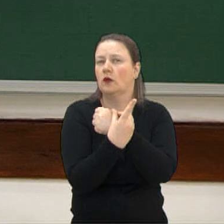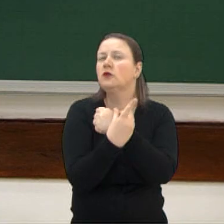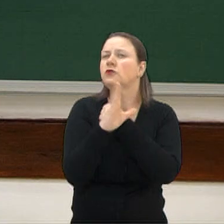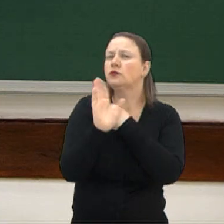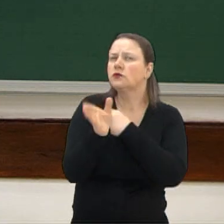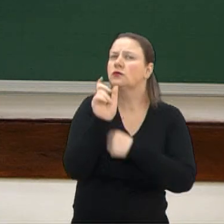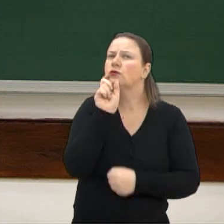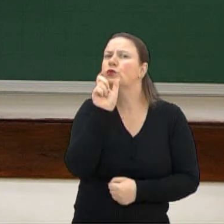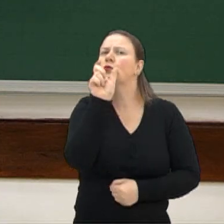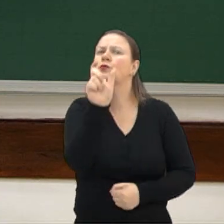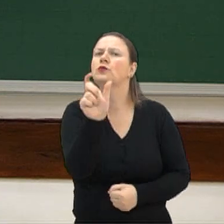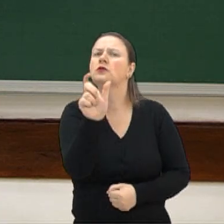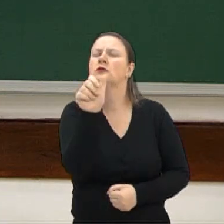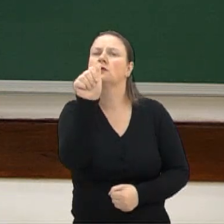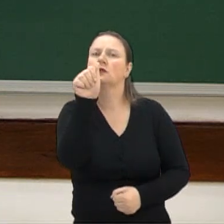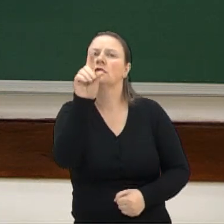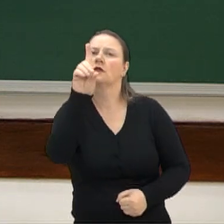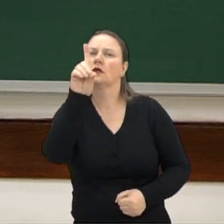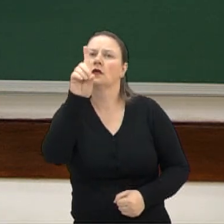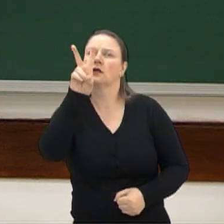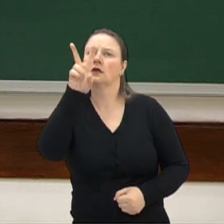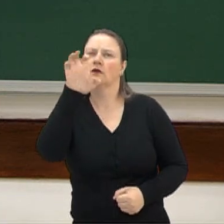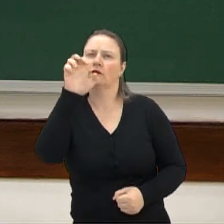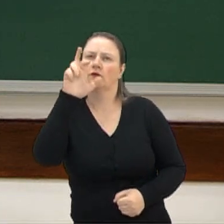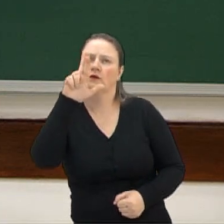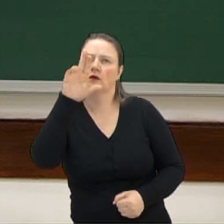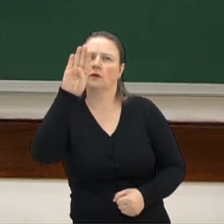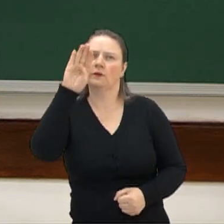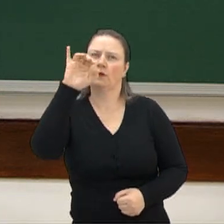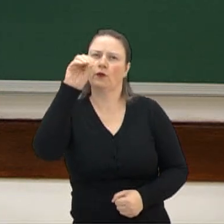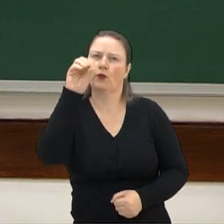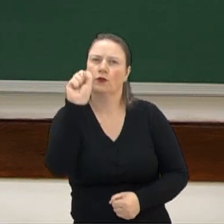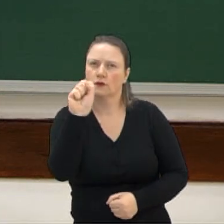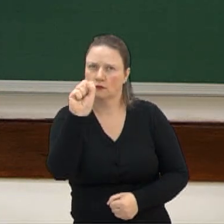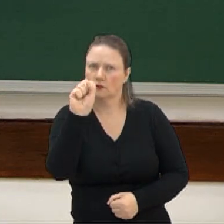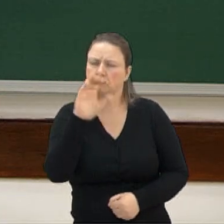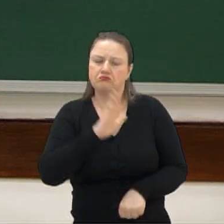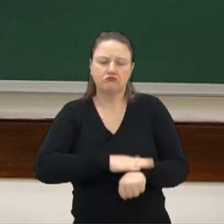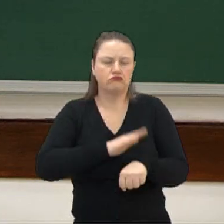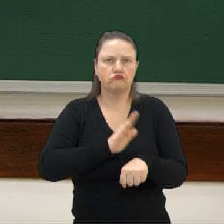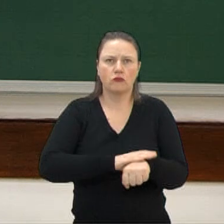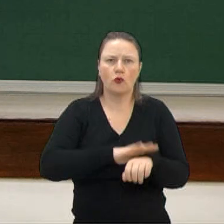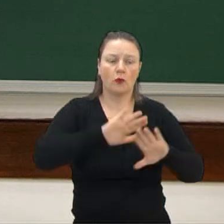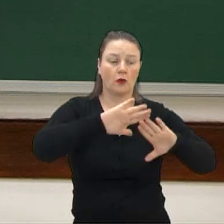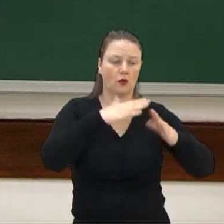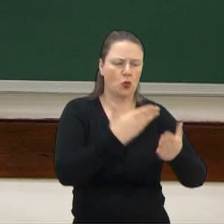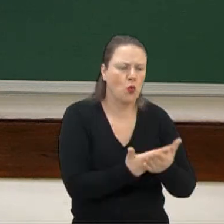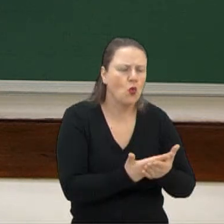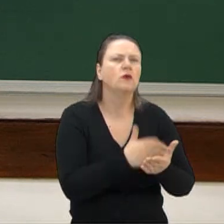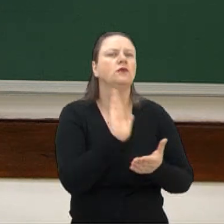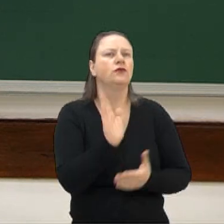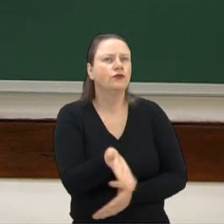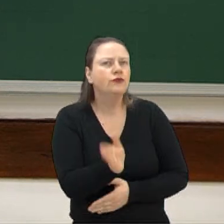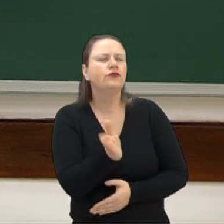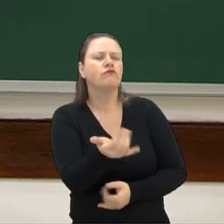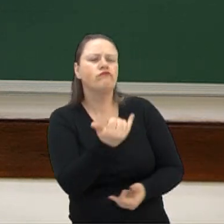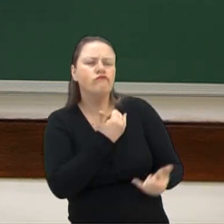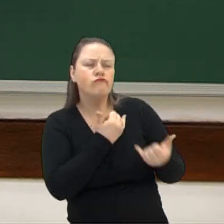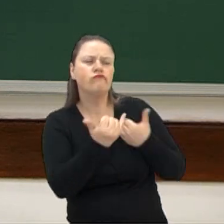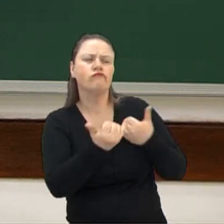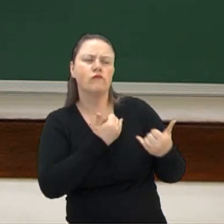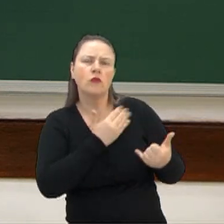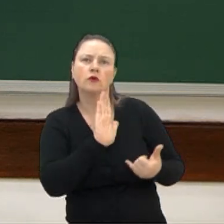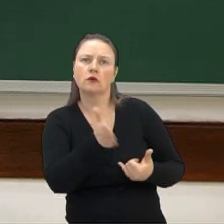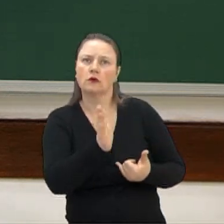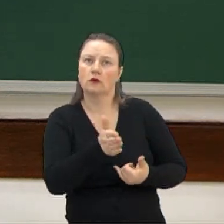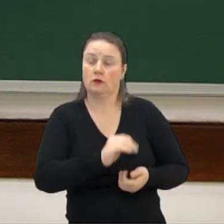esta palavra advérbios. Em algum momento aí do seu trajeto escolar, você já ouviu esta palavra. Mas agora